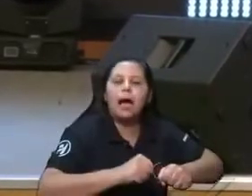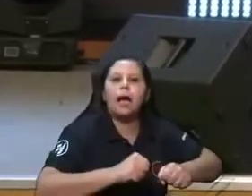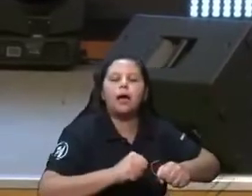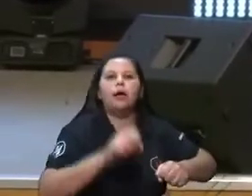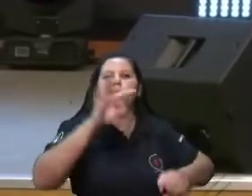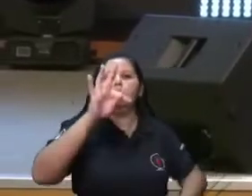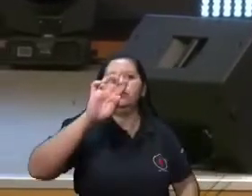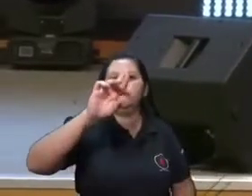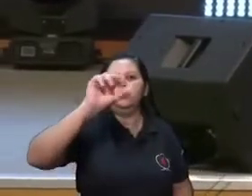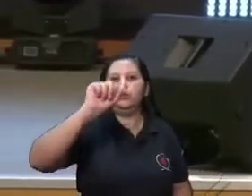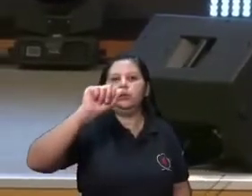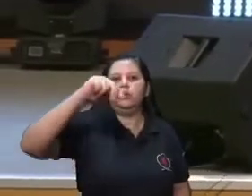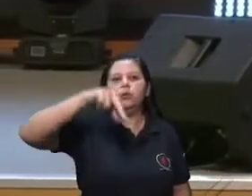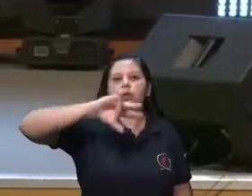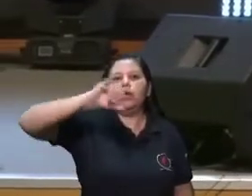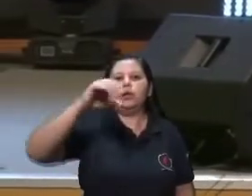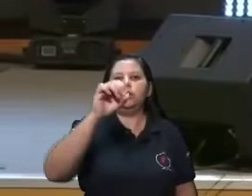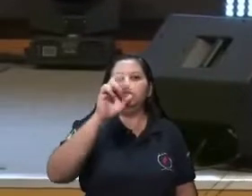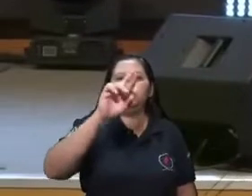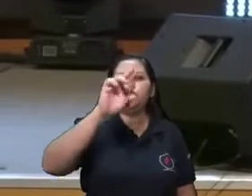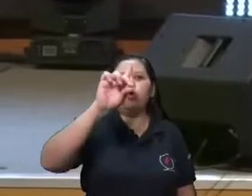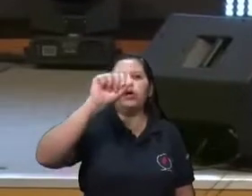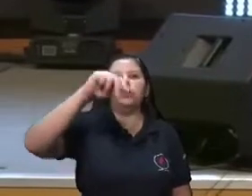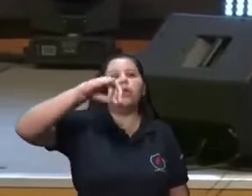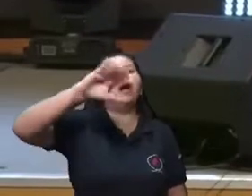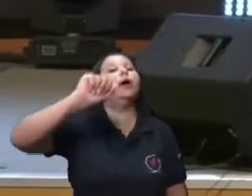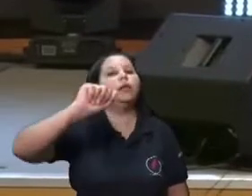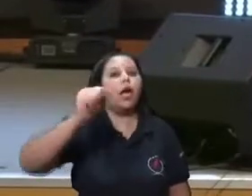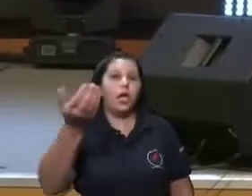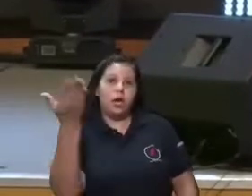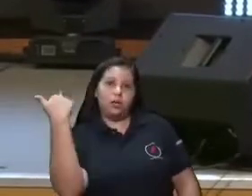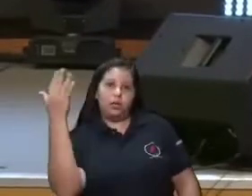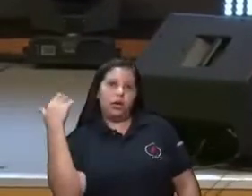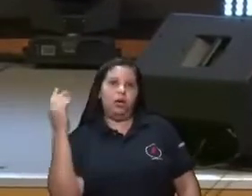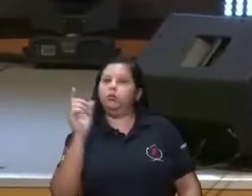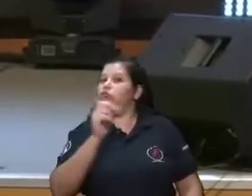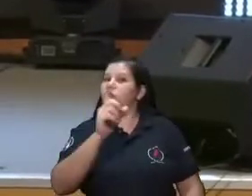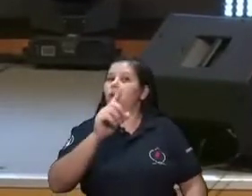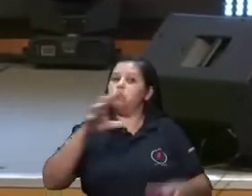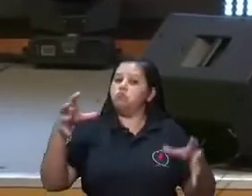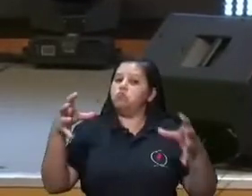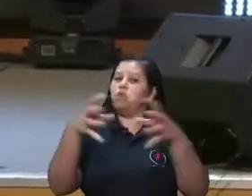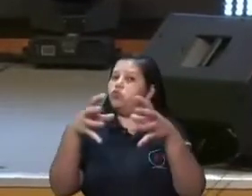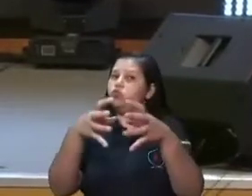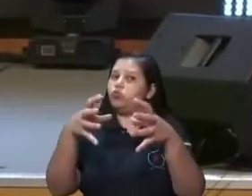inicialmente não fazia parte do território a ser dividido.